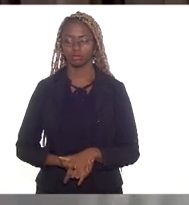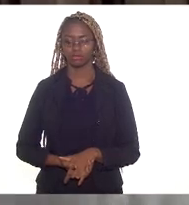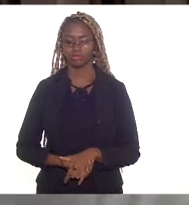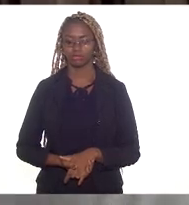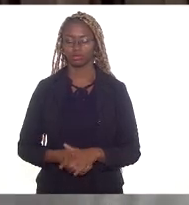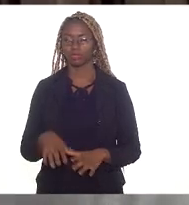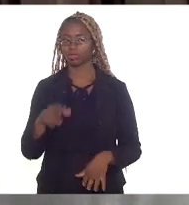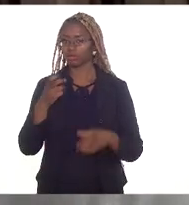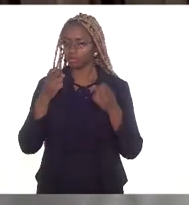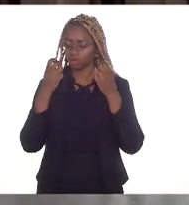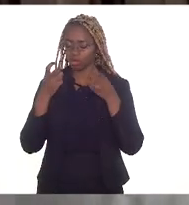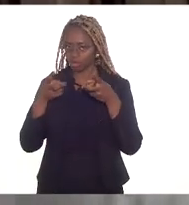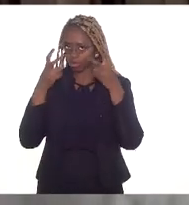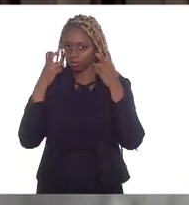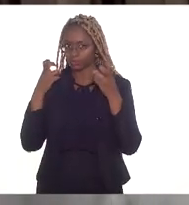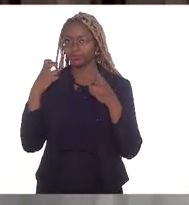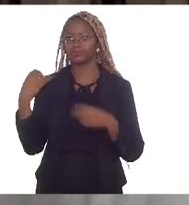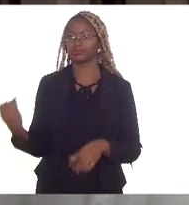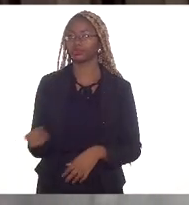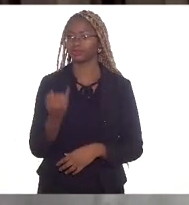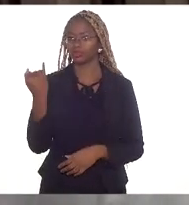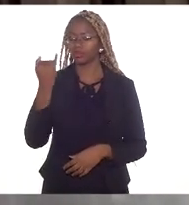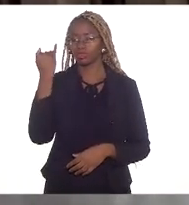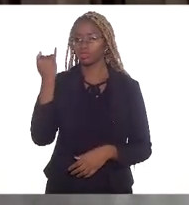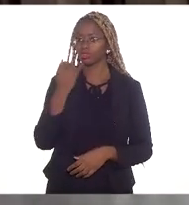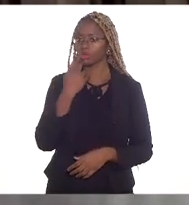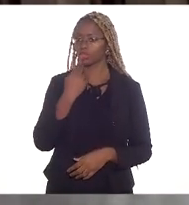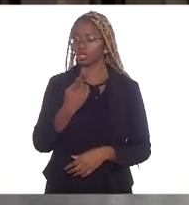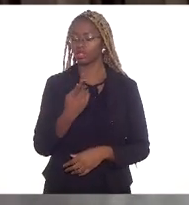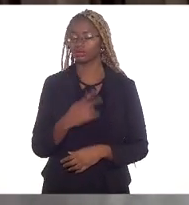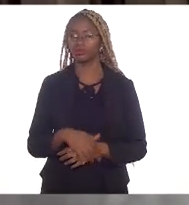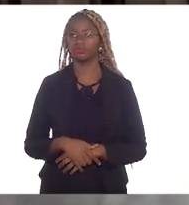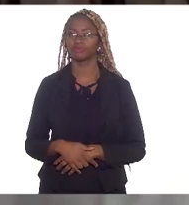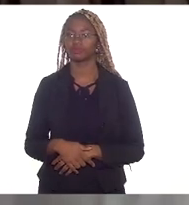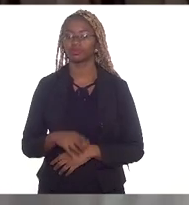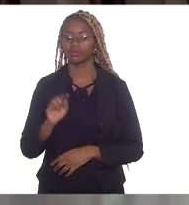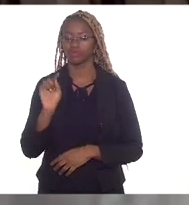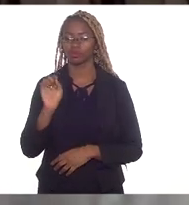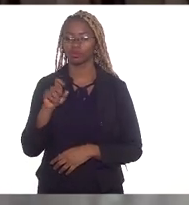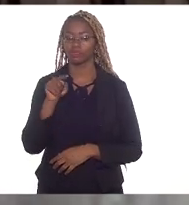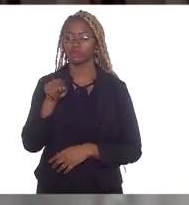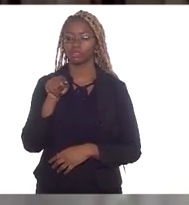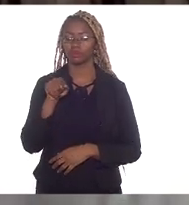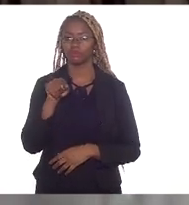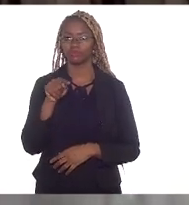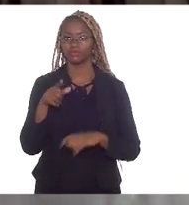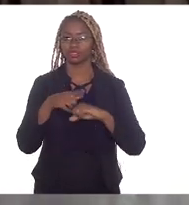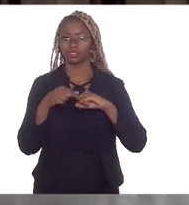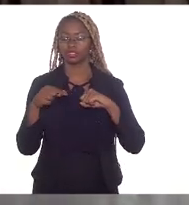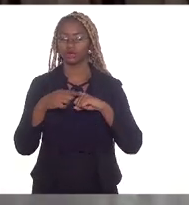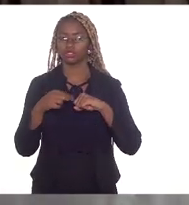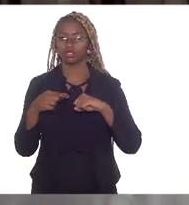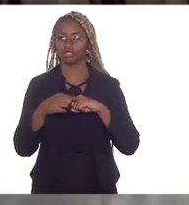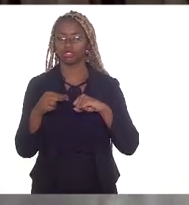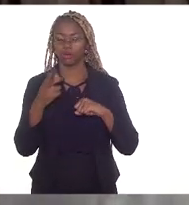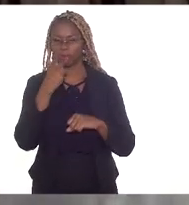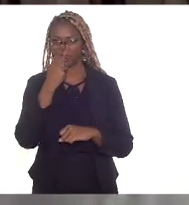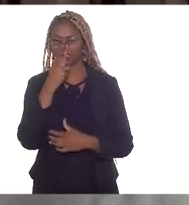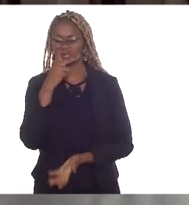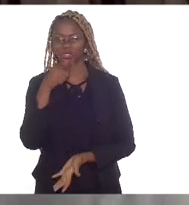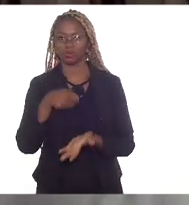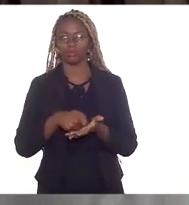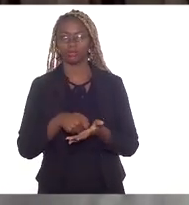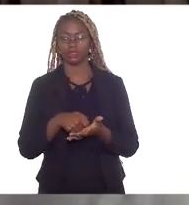aspecto importante a salientar é o fato de que este artigo ele vai nos obrigar a